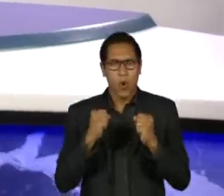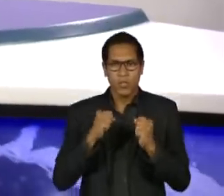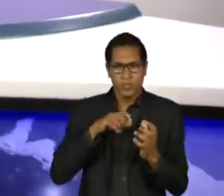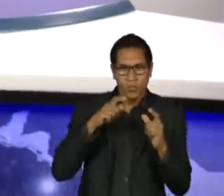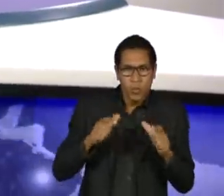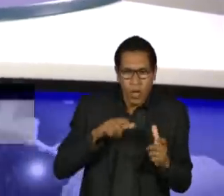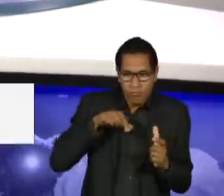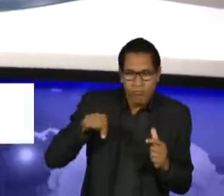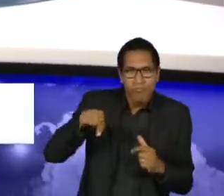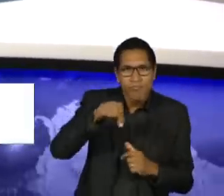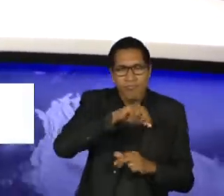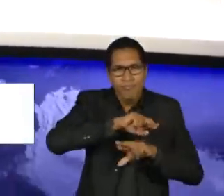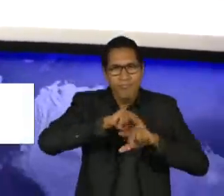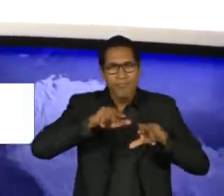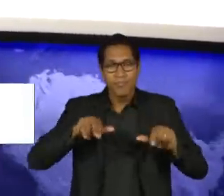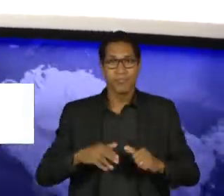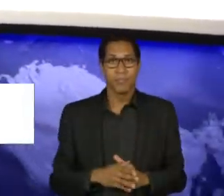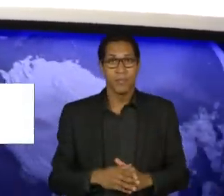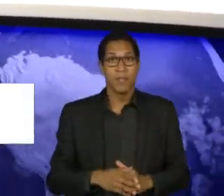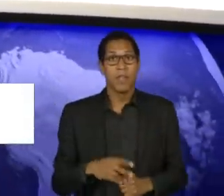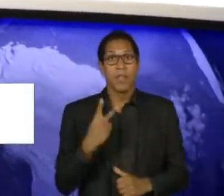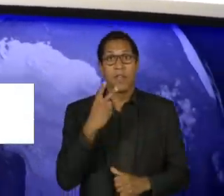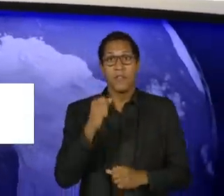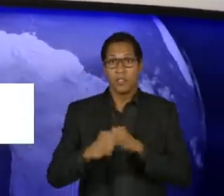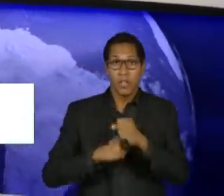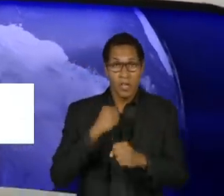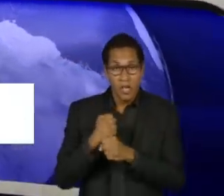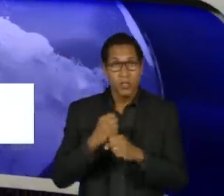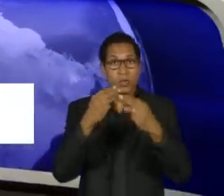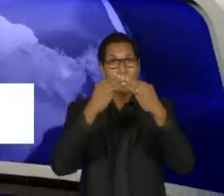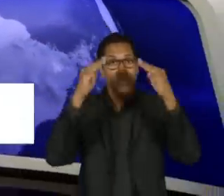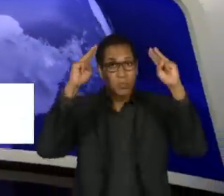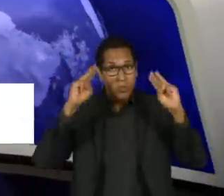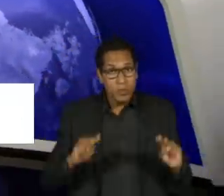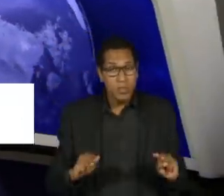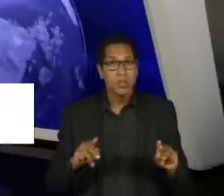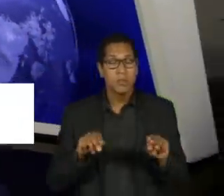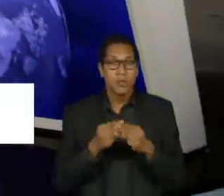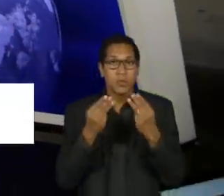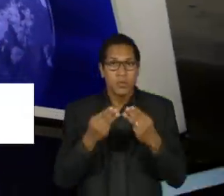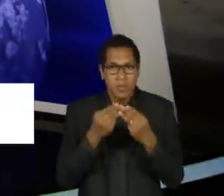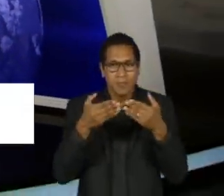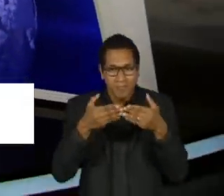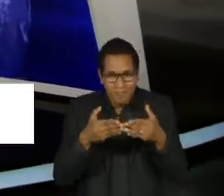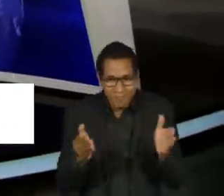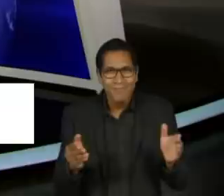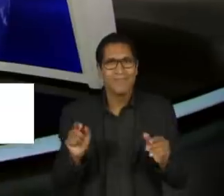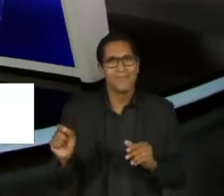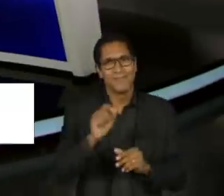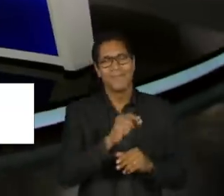ainda depois de 20 anos de planejamento, o Museu Judaico abre as portas para o público em São Paulo. A gente volta já.